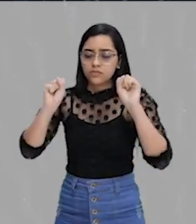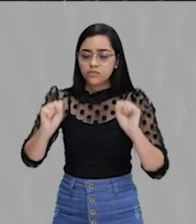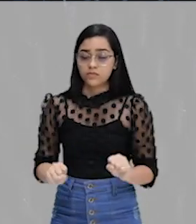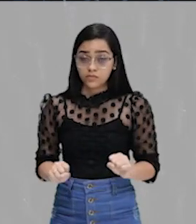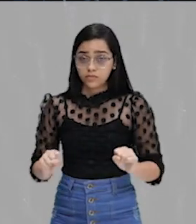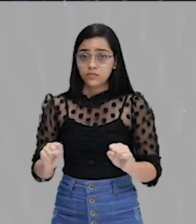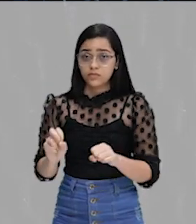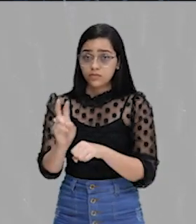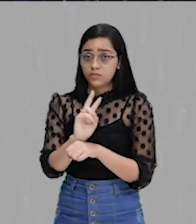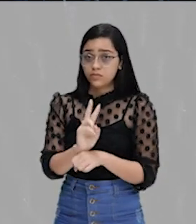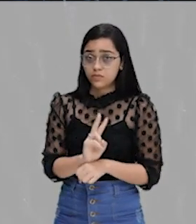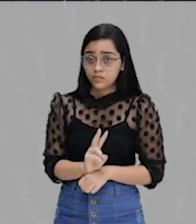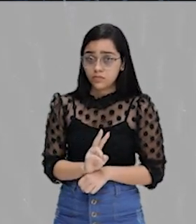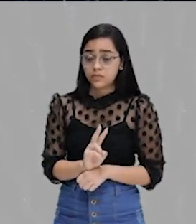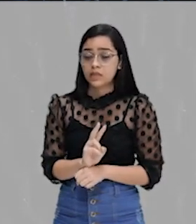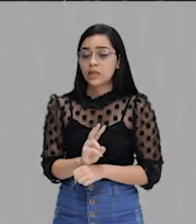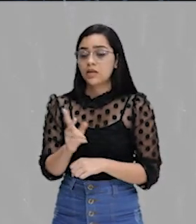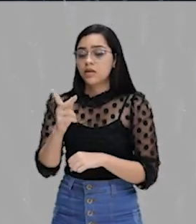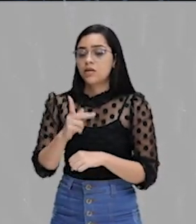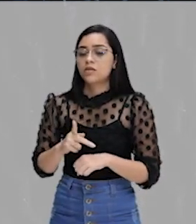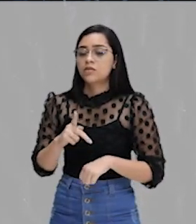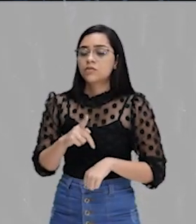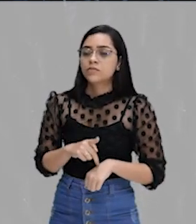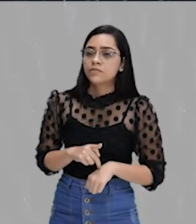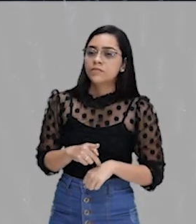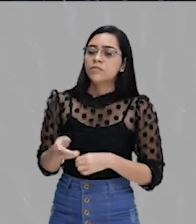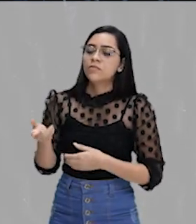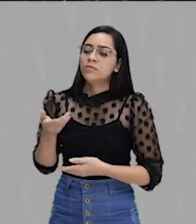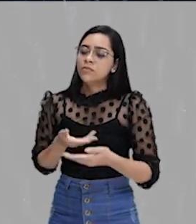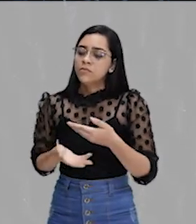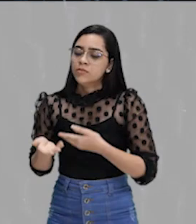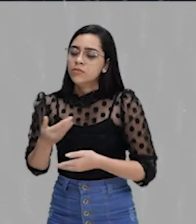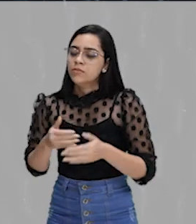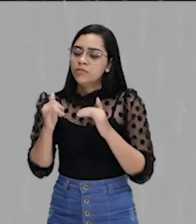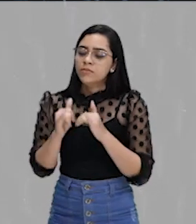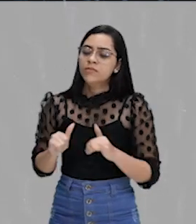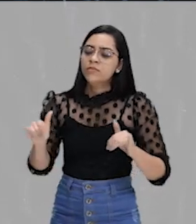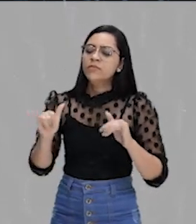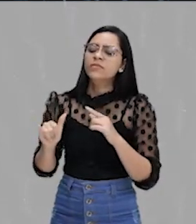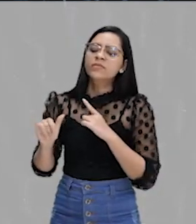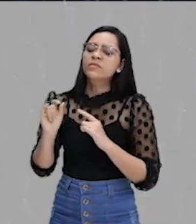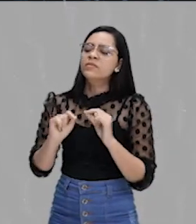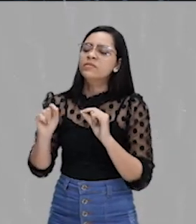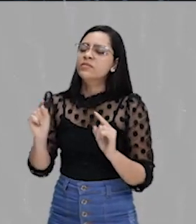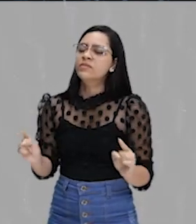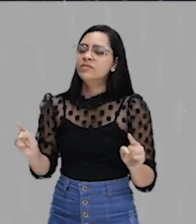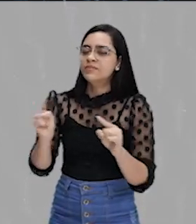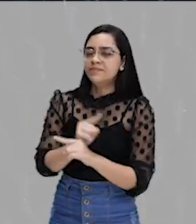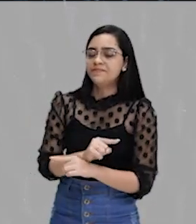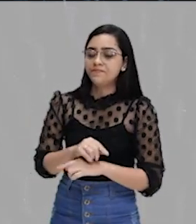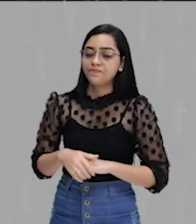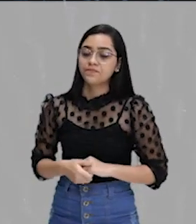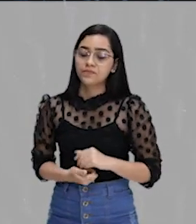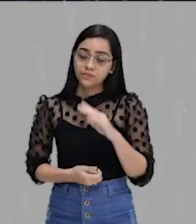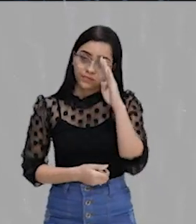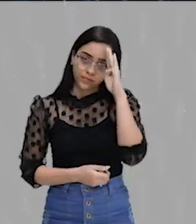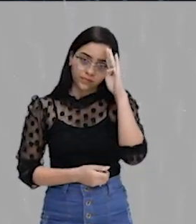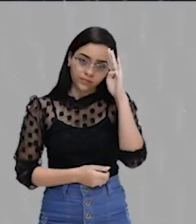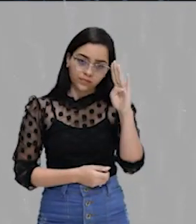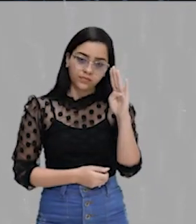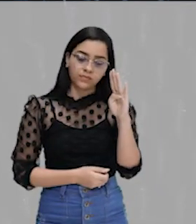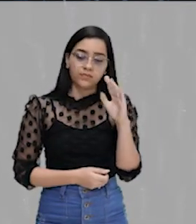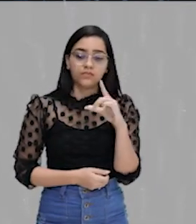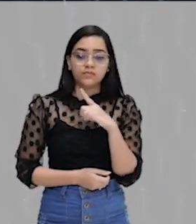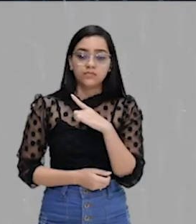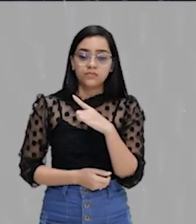o sistema de vigilância, onde esses países trocavam informações sobre os seus opositores, principalmente daqueles